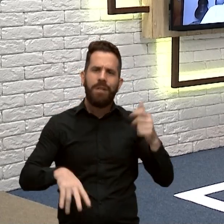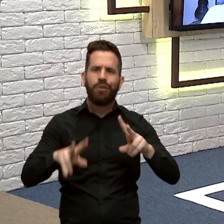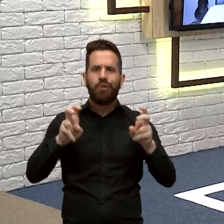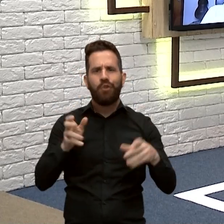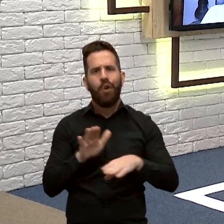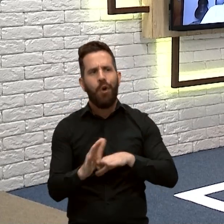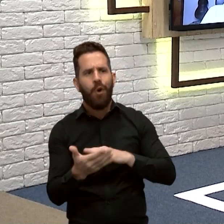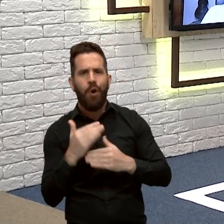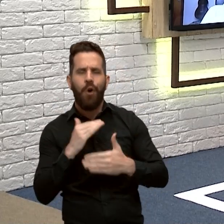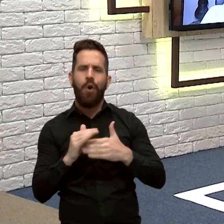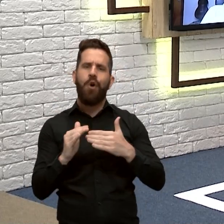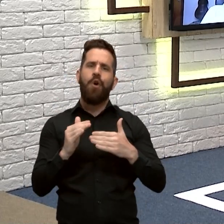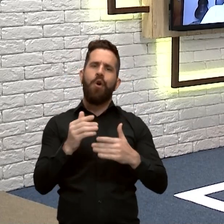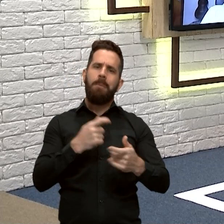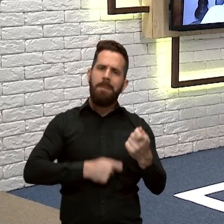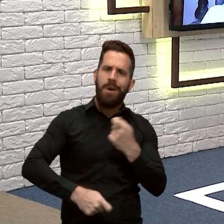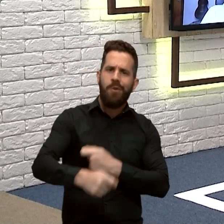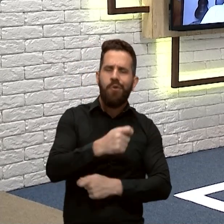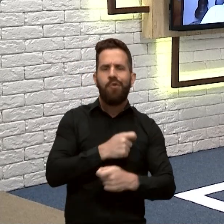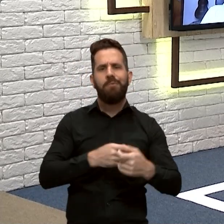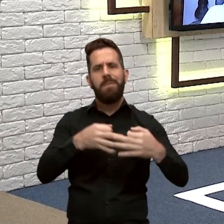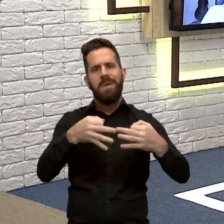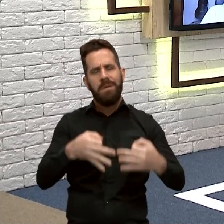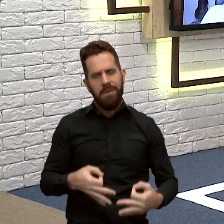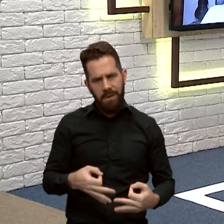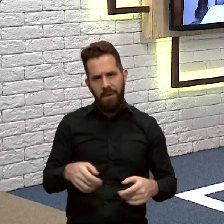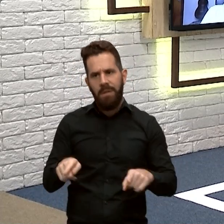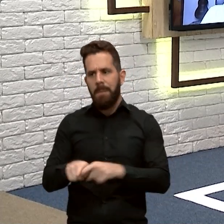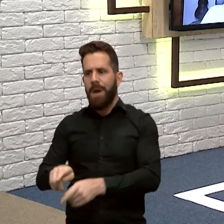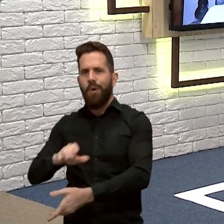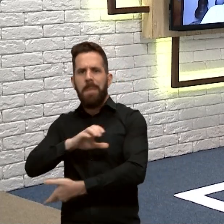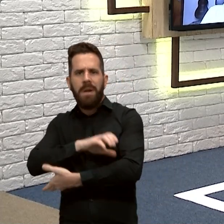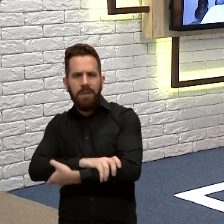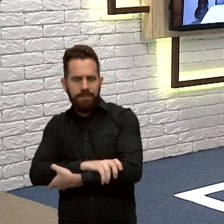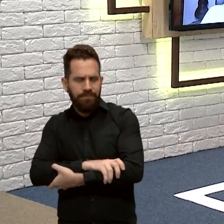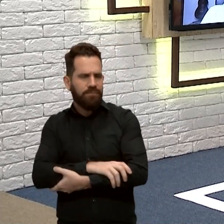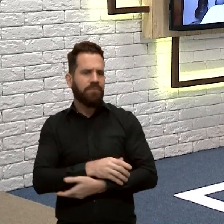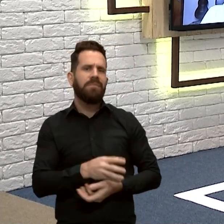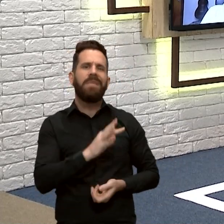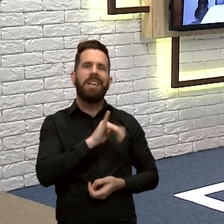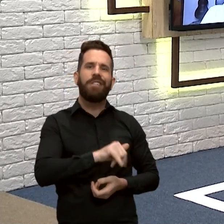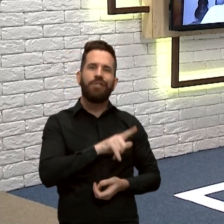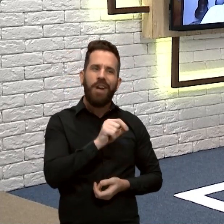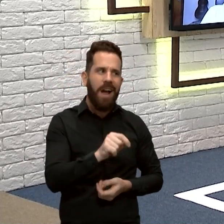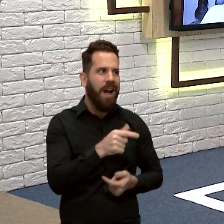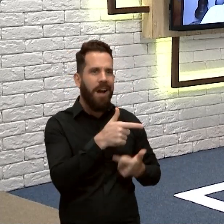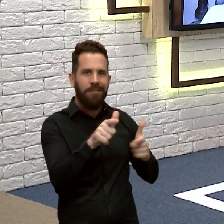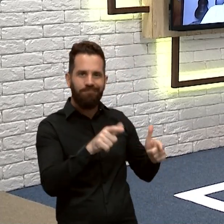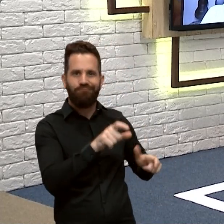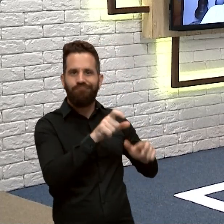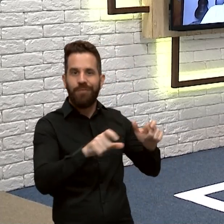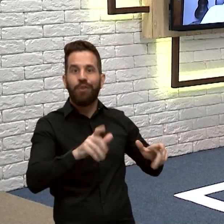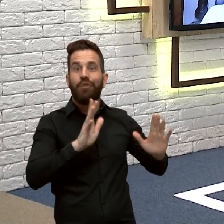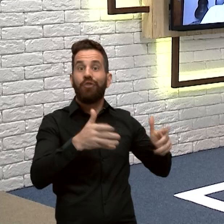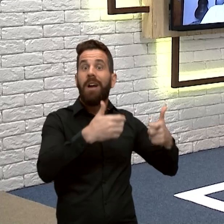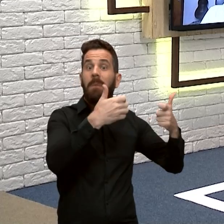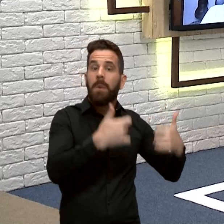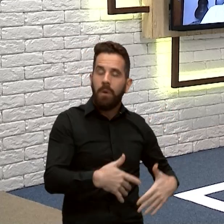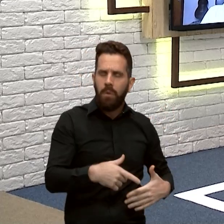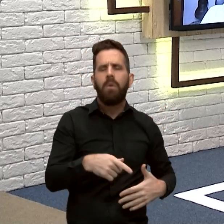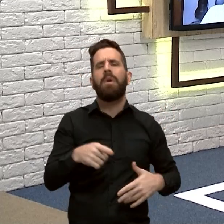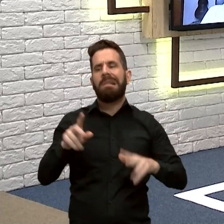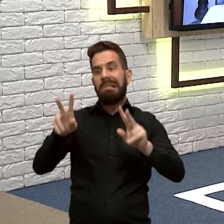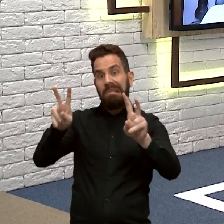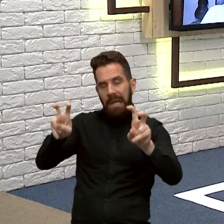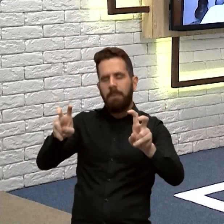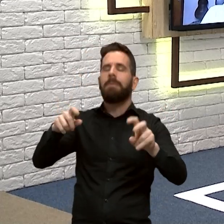o cooperativismo, porque é um assunto, como o professor Tiago e o Marco disseram, né, é um assunto que há necessidade disso ser